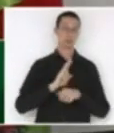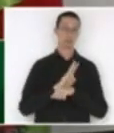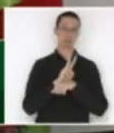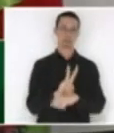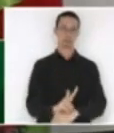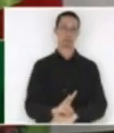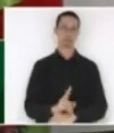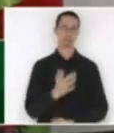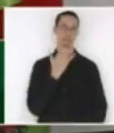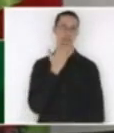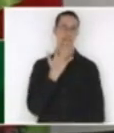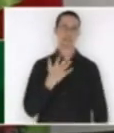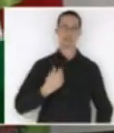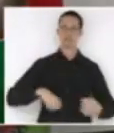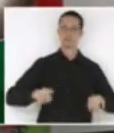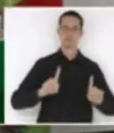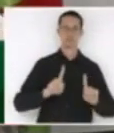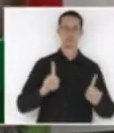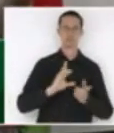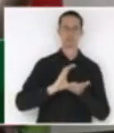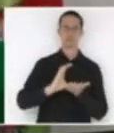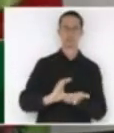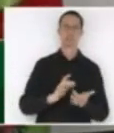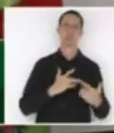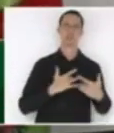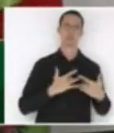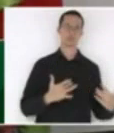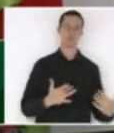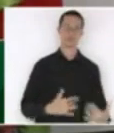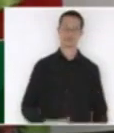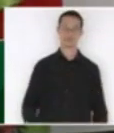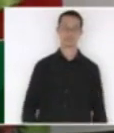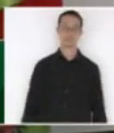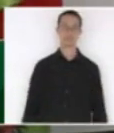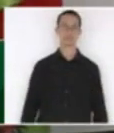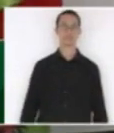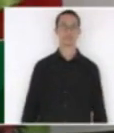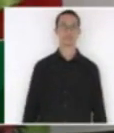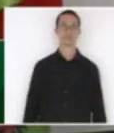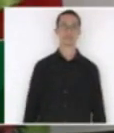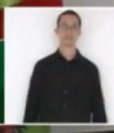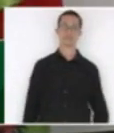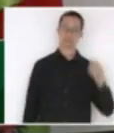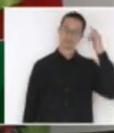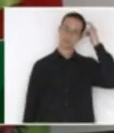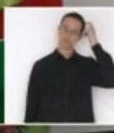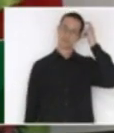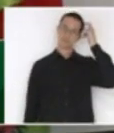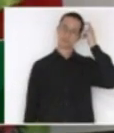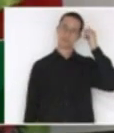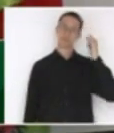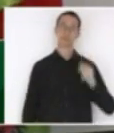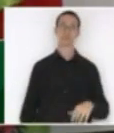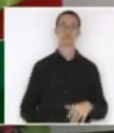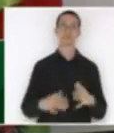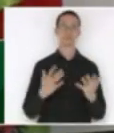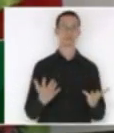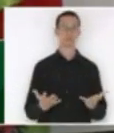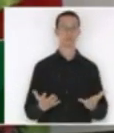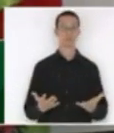de crédito solidário. Deixa que o mercado se organiza. Já tem muitas opções. Qual é,